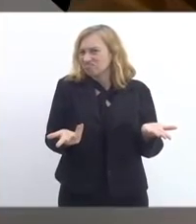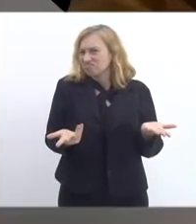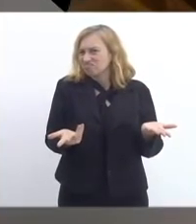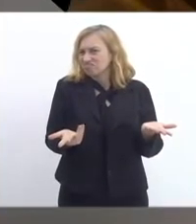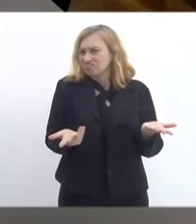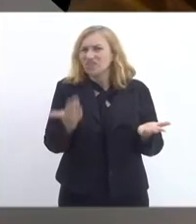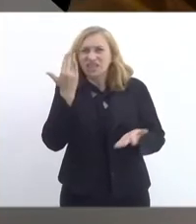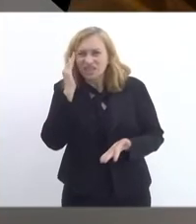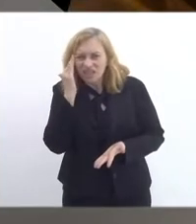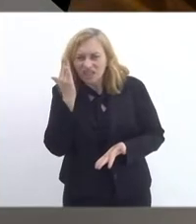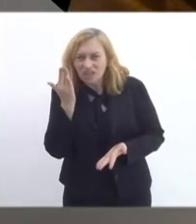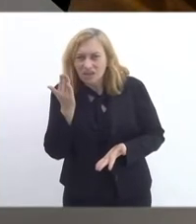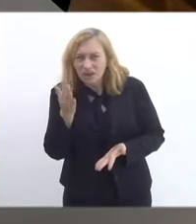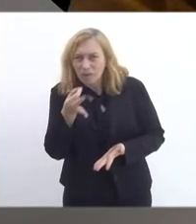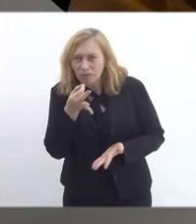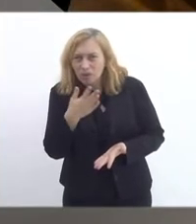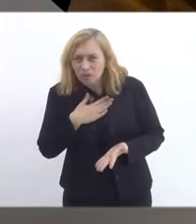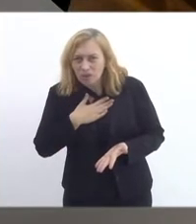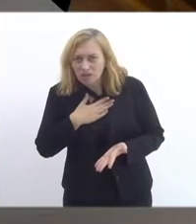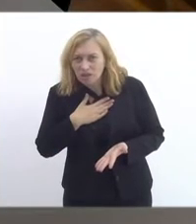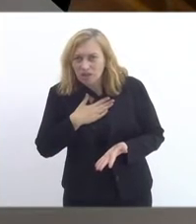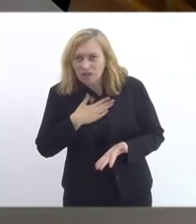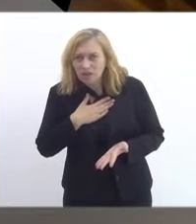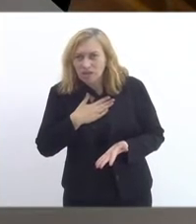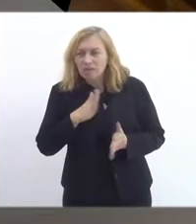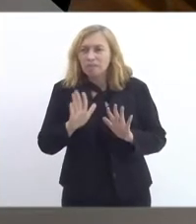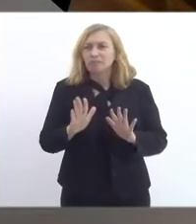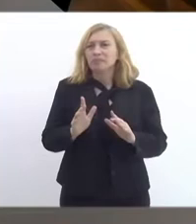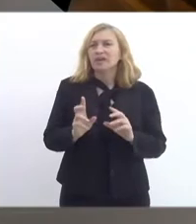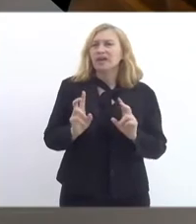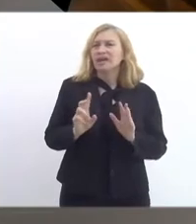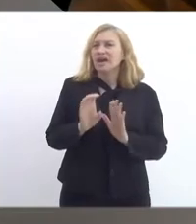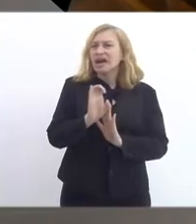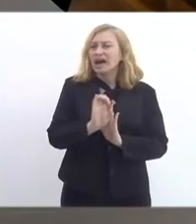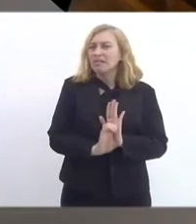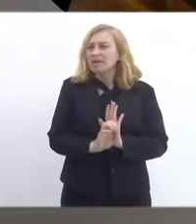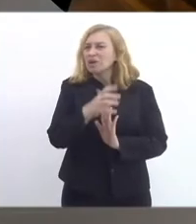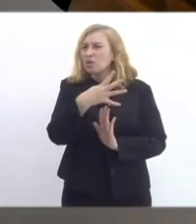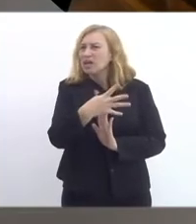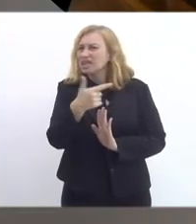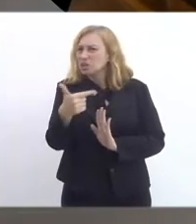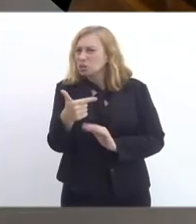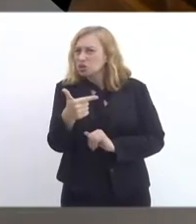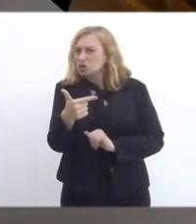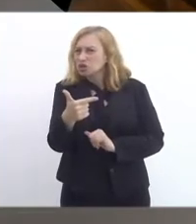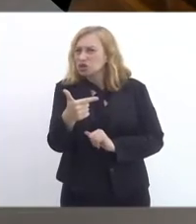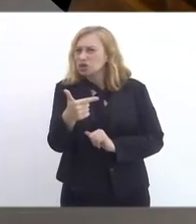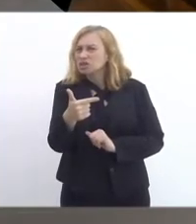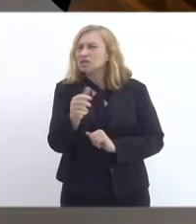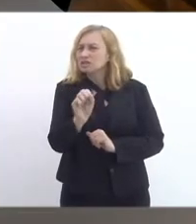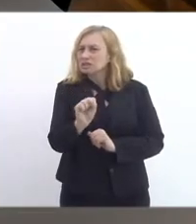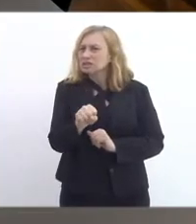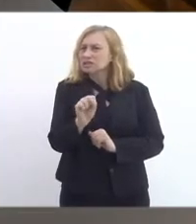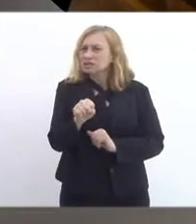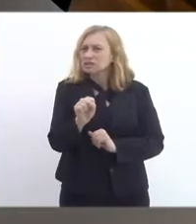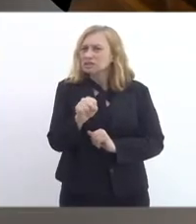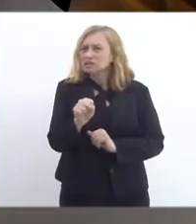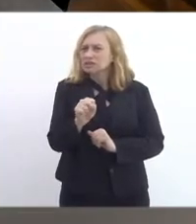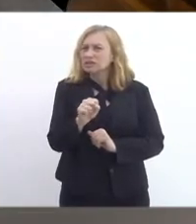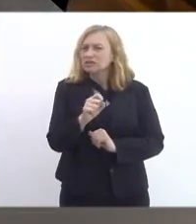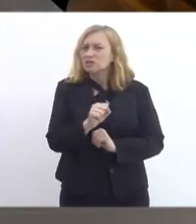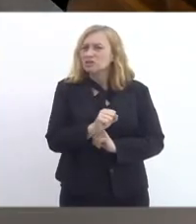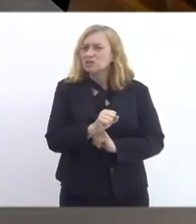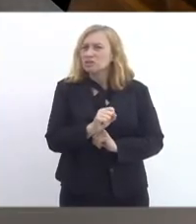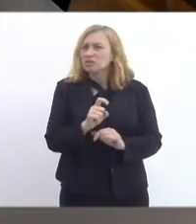Entendem a minha ponderação? É que a emenda é o 42... 42. É 42, a emenda é